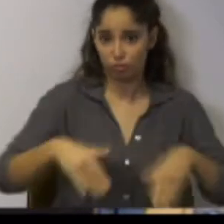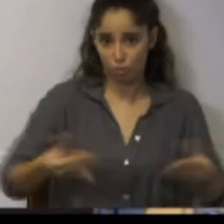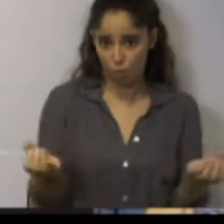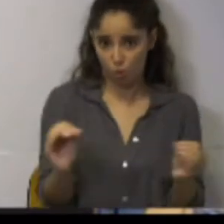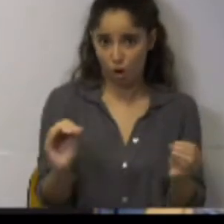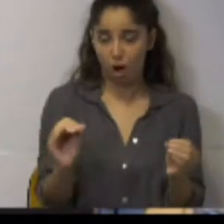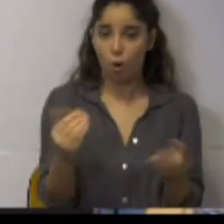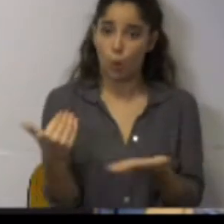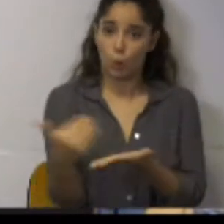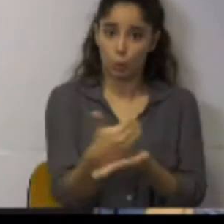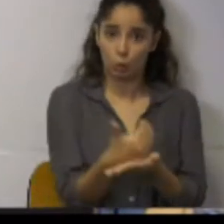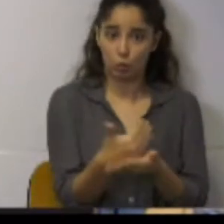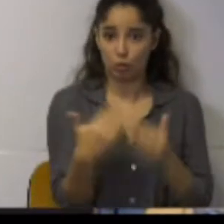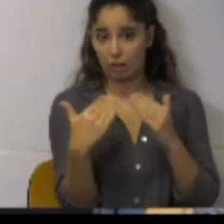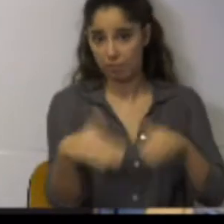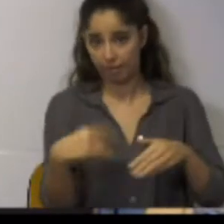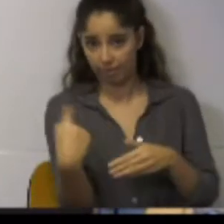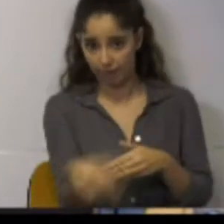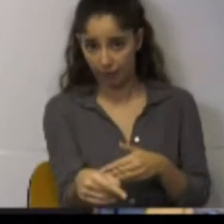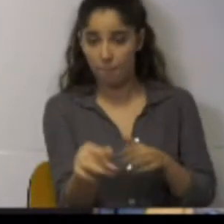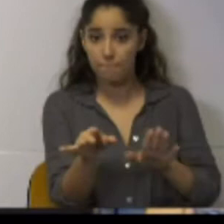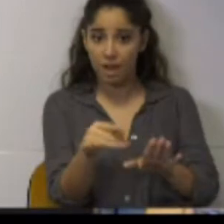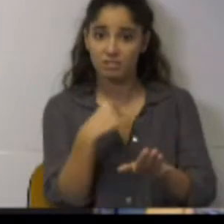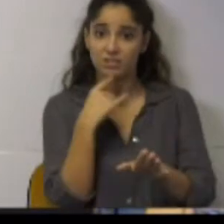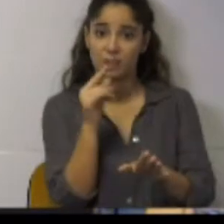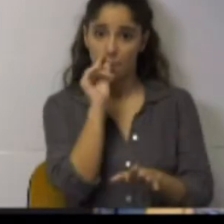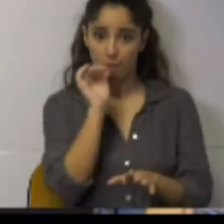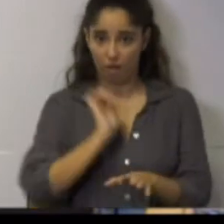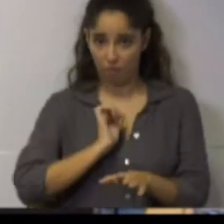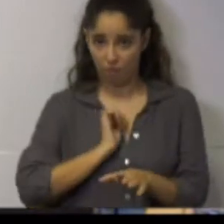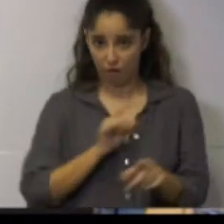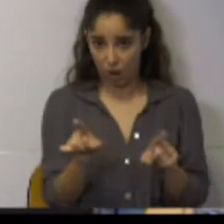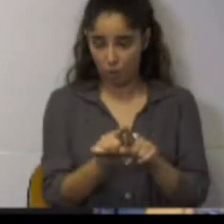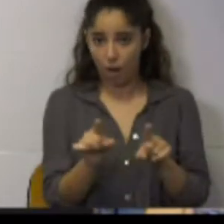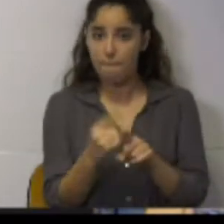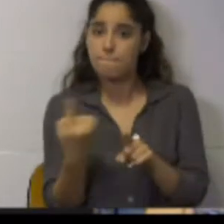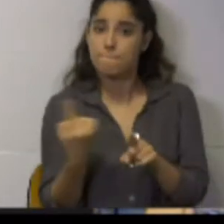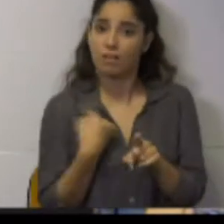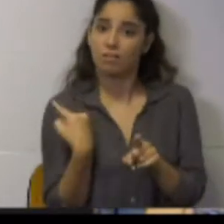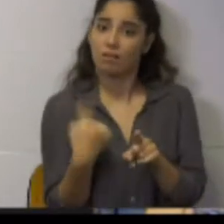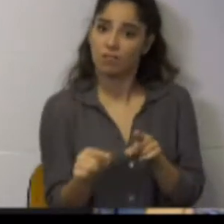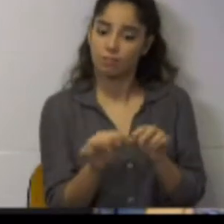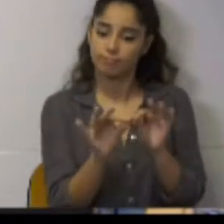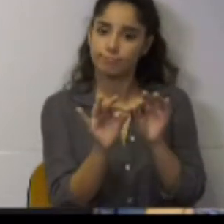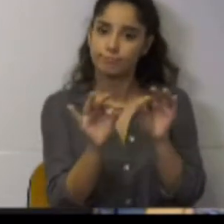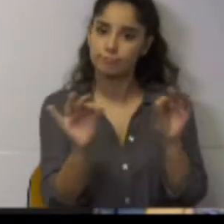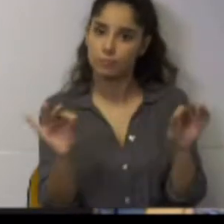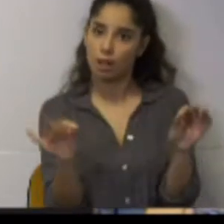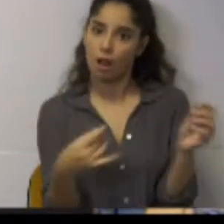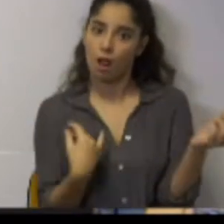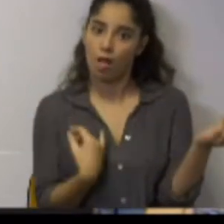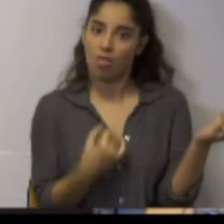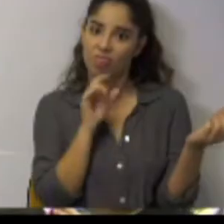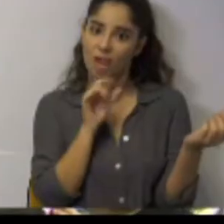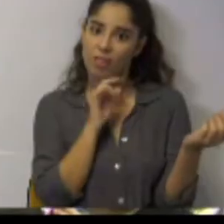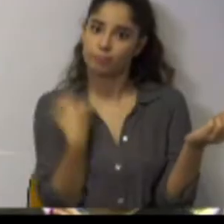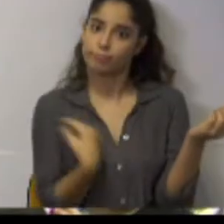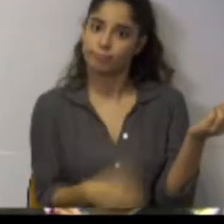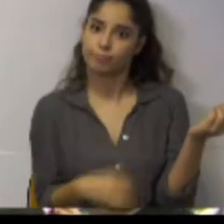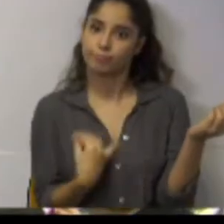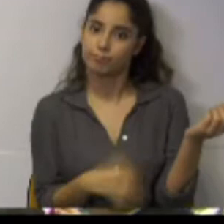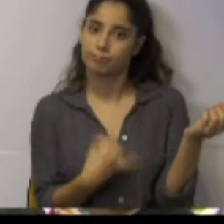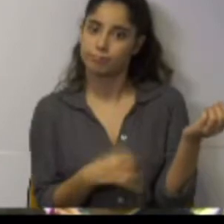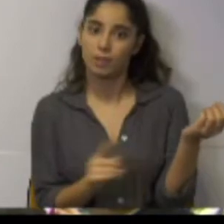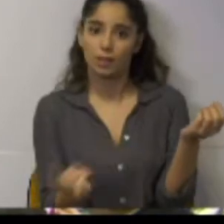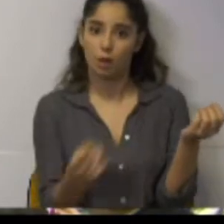recursos limitados. Mas, como dizia o meu pai, é preciso ter unhas para tocar guitarra, muito mais do que, se